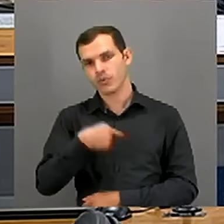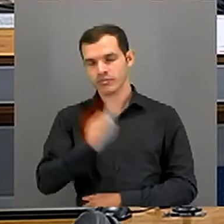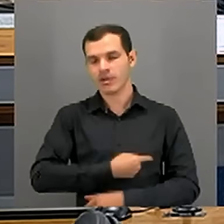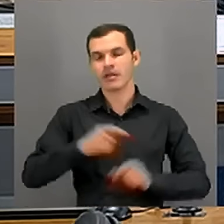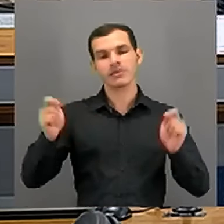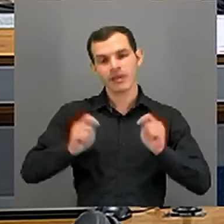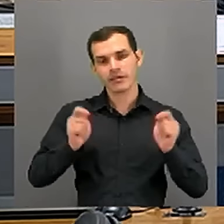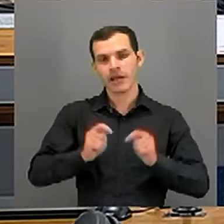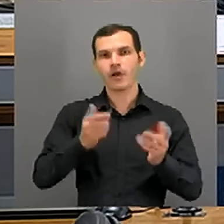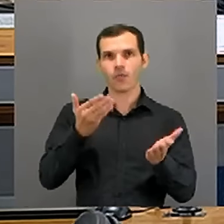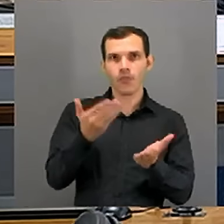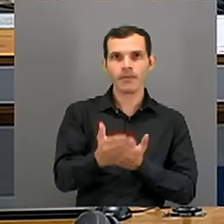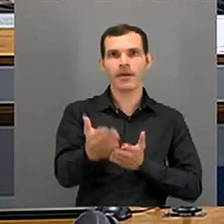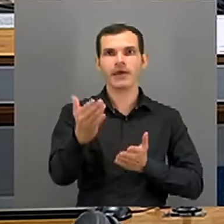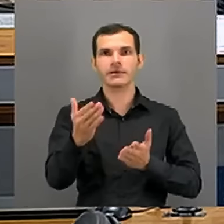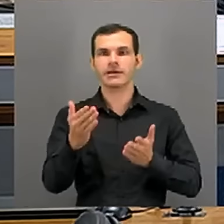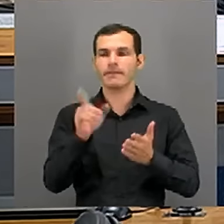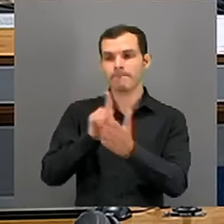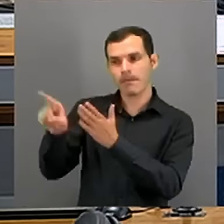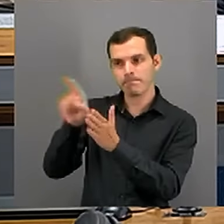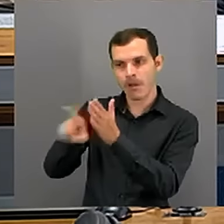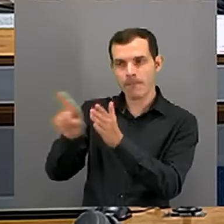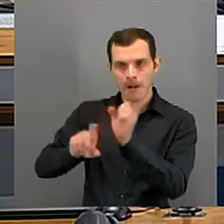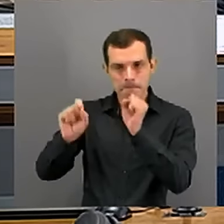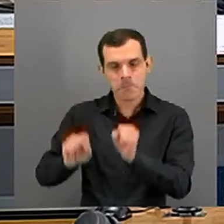as perguntas ao senhor.